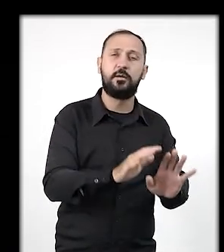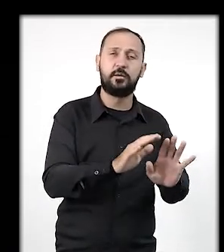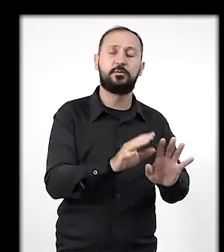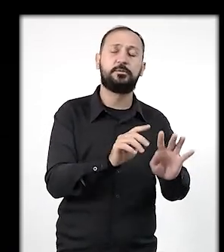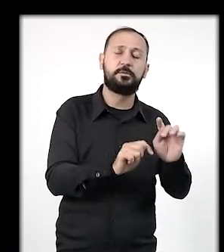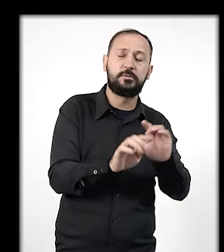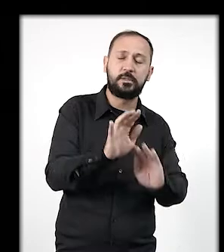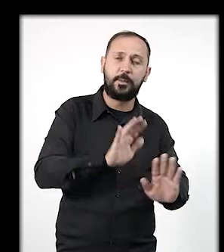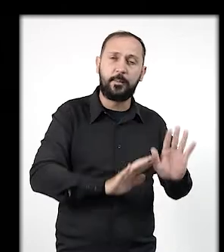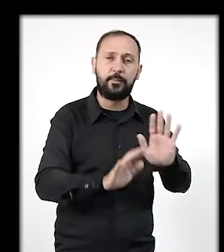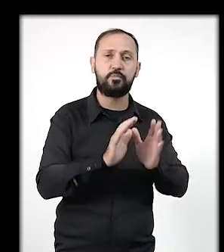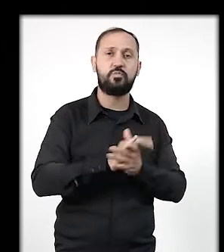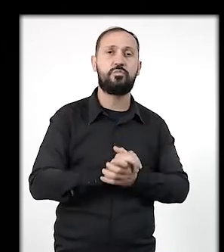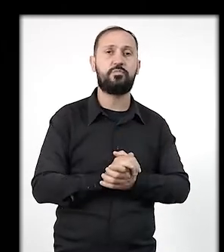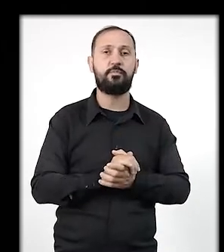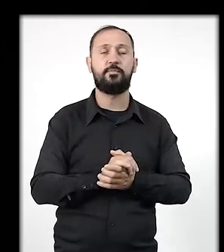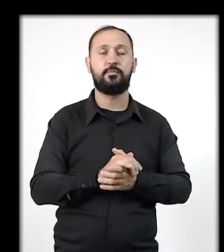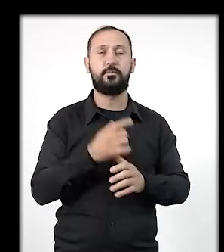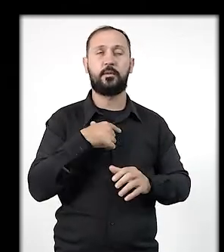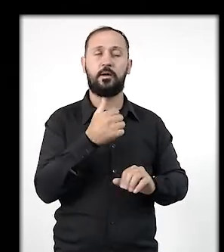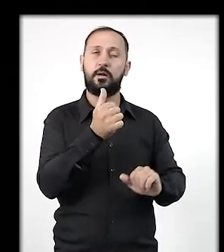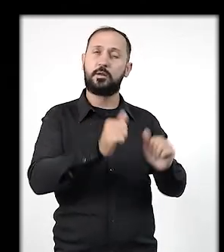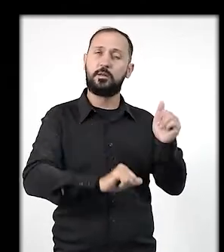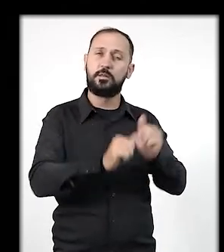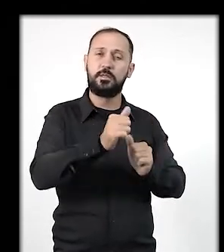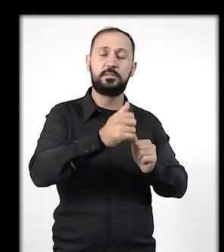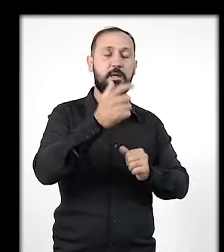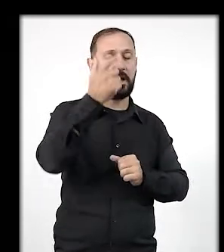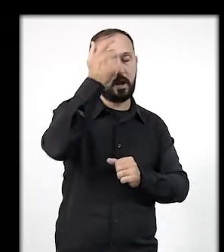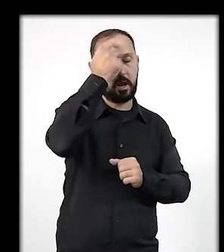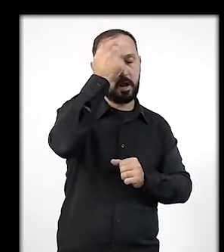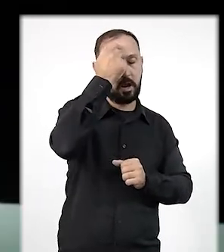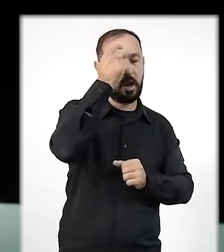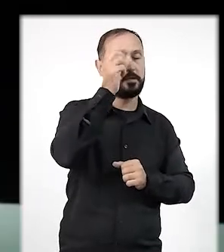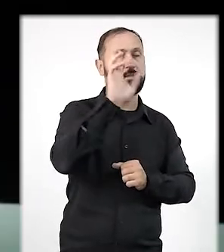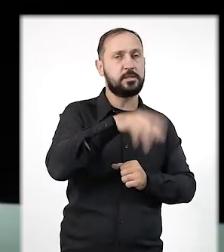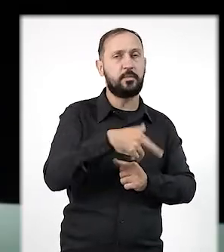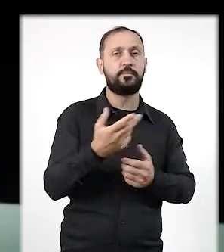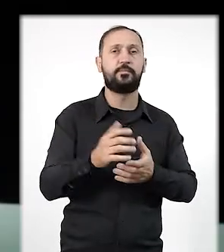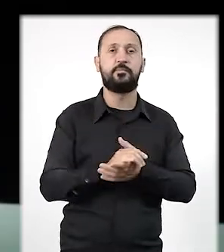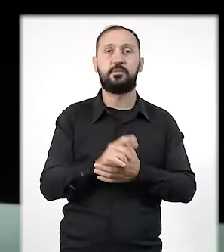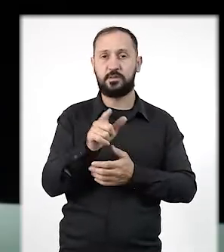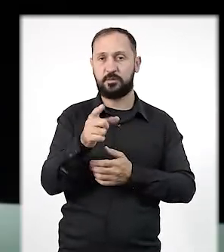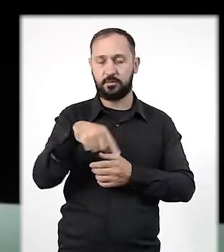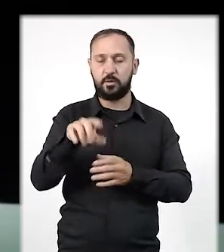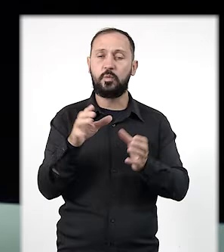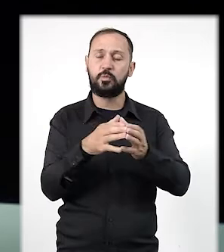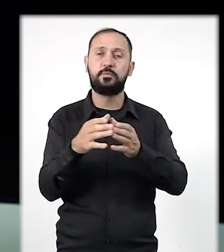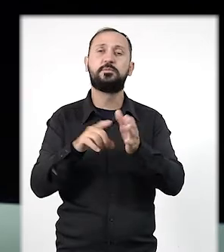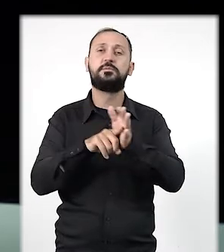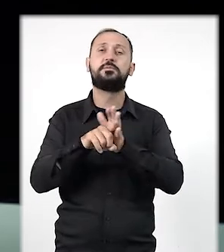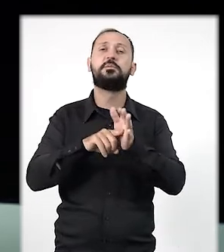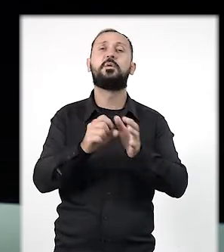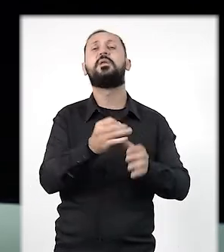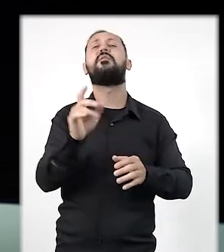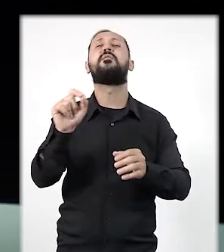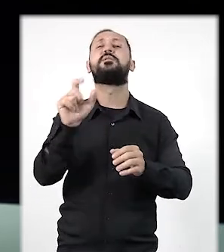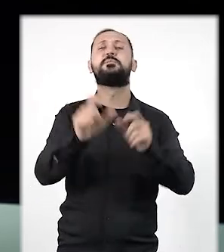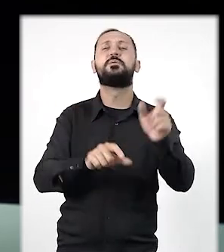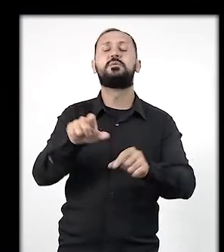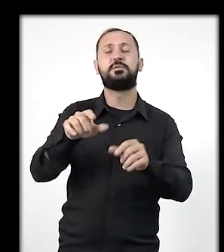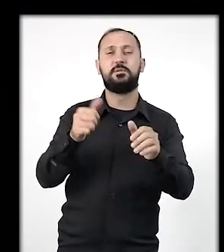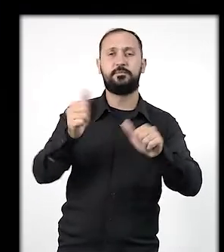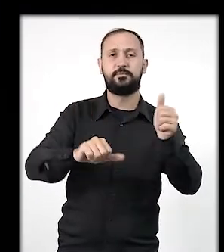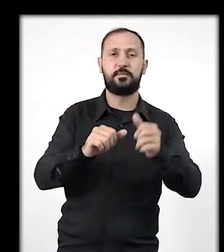tendem a ser mais conservadoras, né? Analíticas, racionais. Você teve um público que você analisou, certo? Perfeito. Quem foram essas